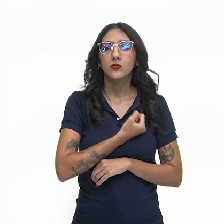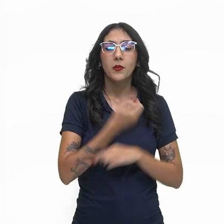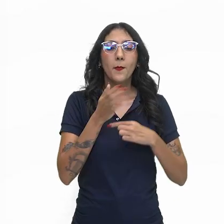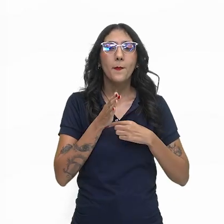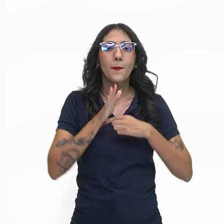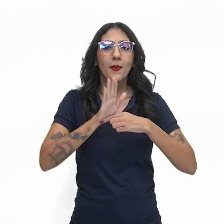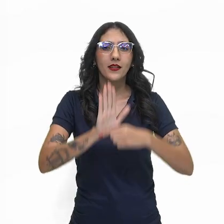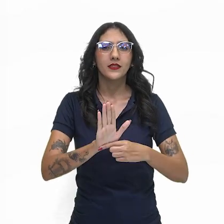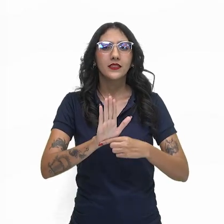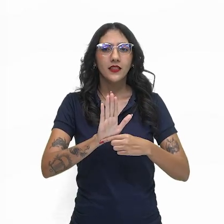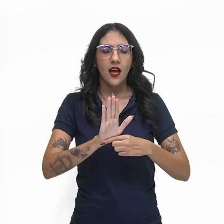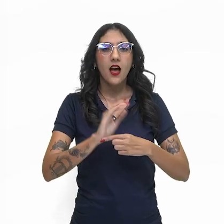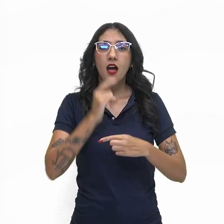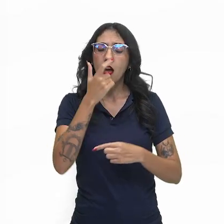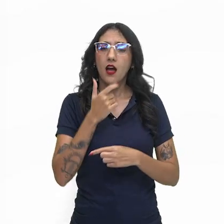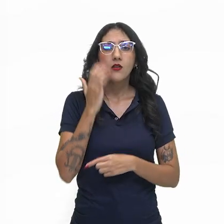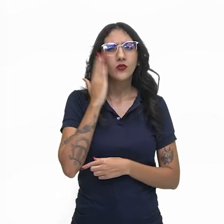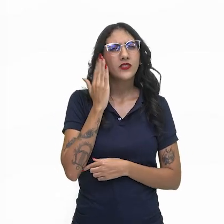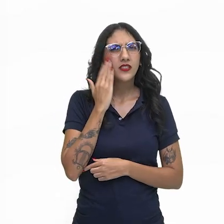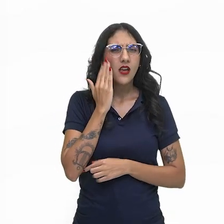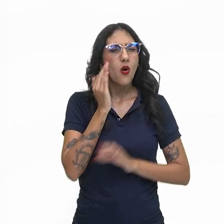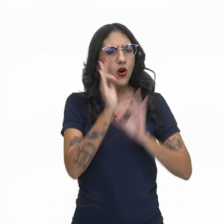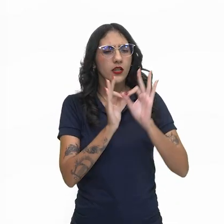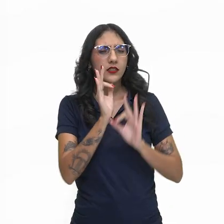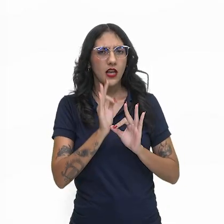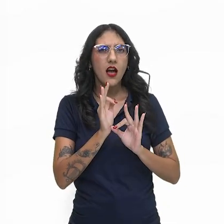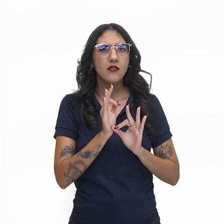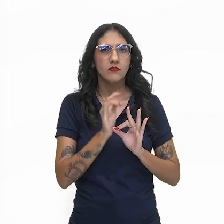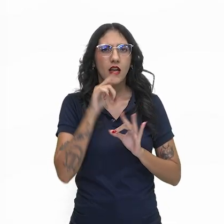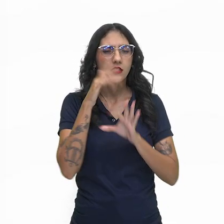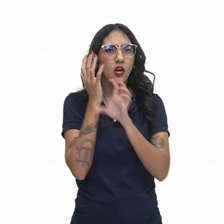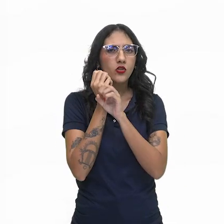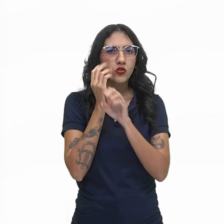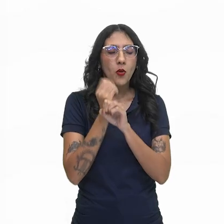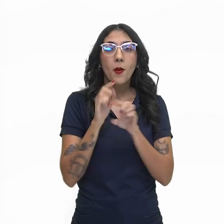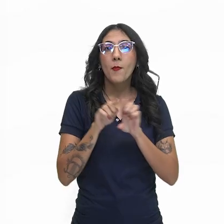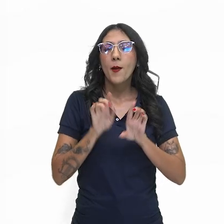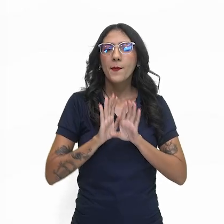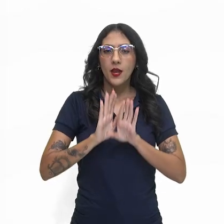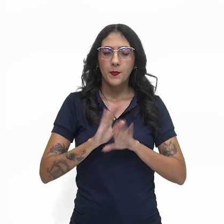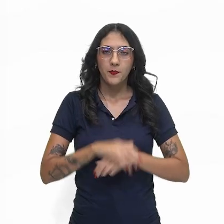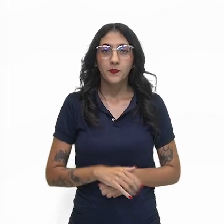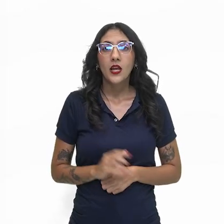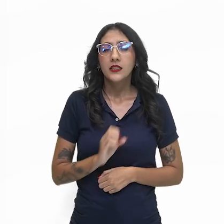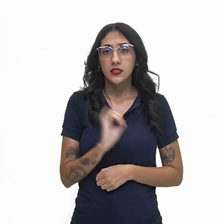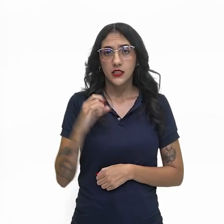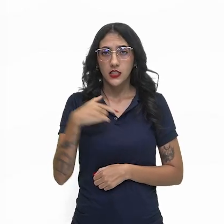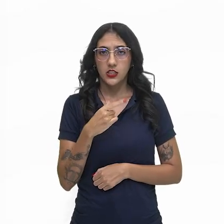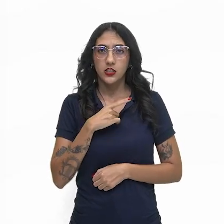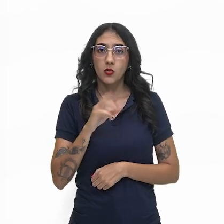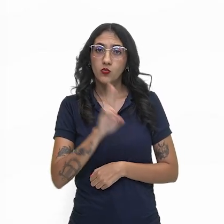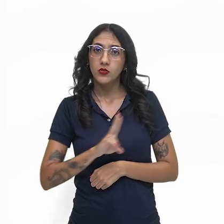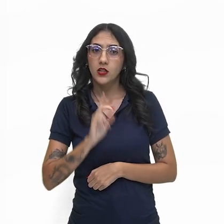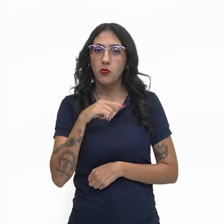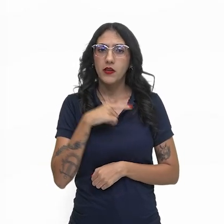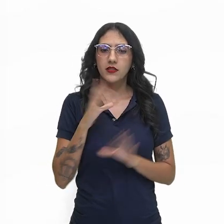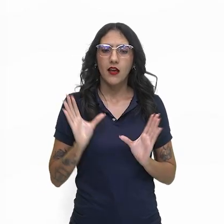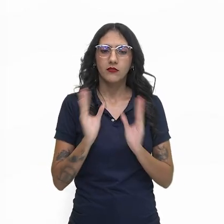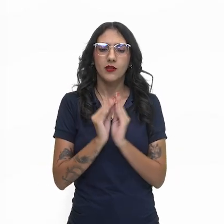para a professora que eu sei fazer aquela conta. Só que, ao trabalharmos com o